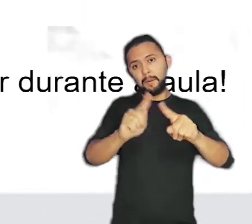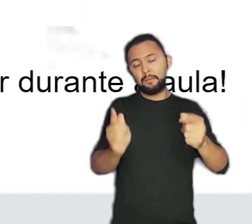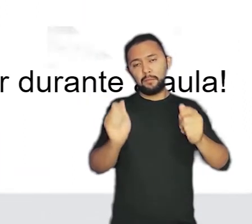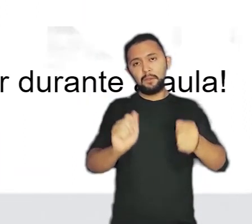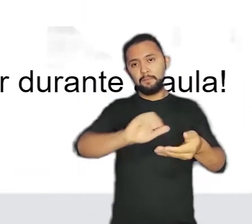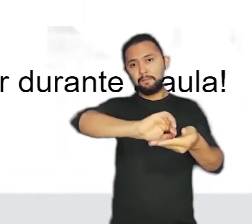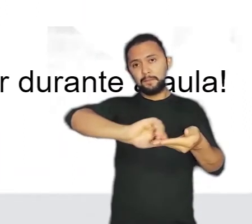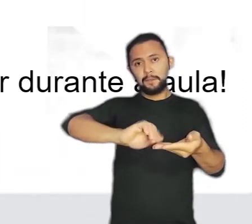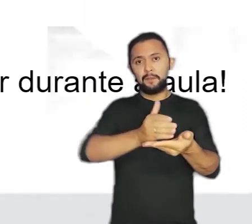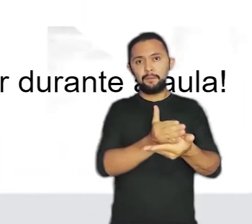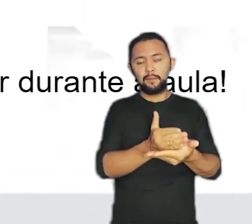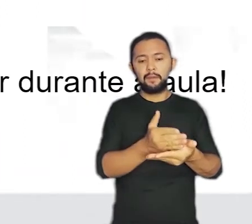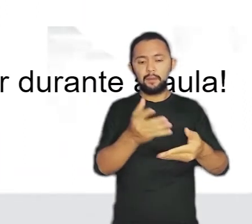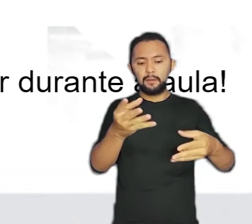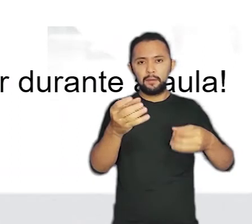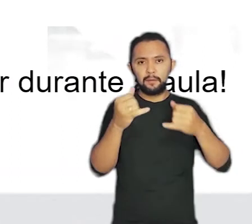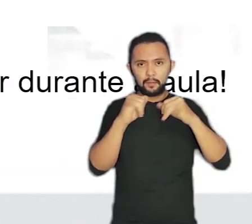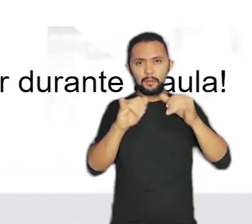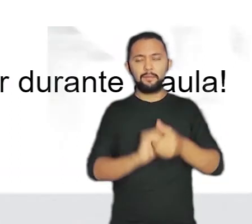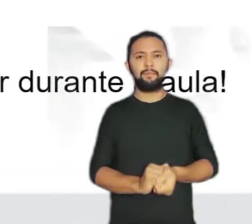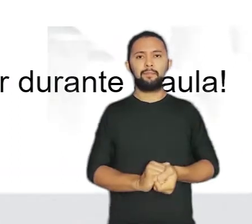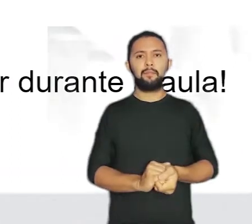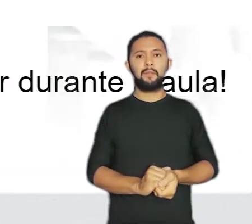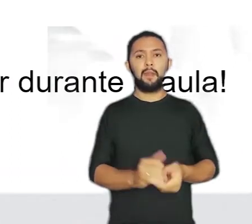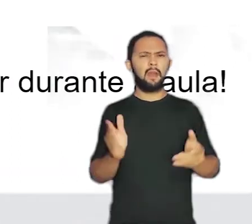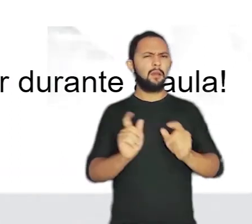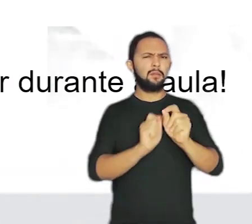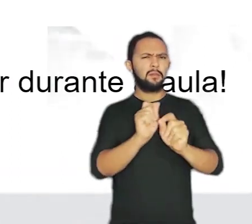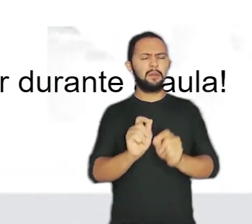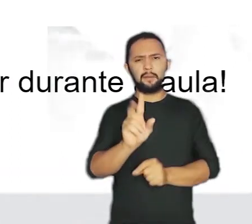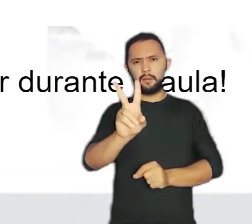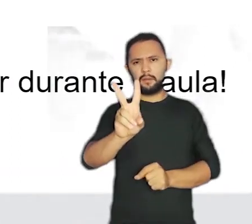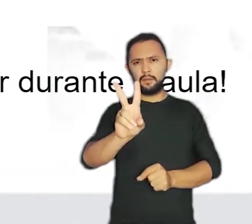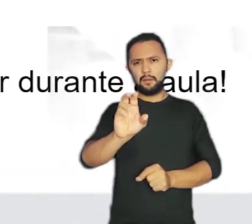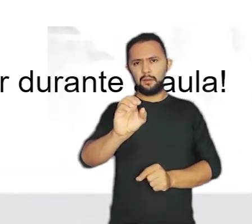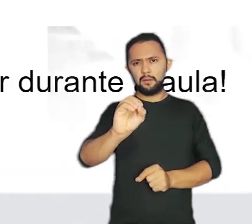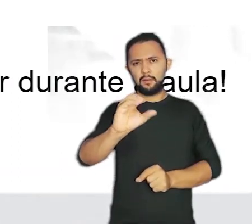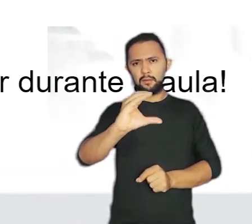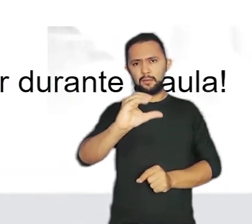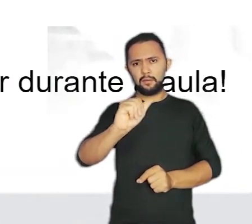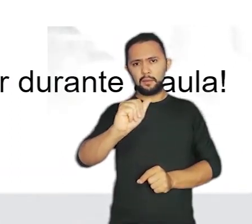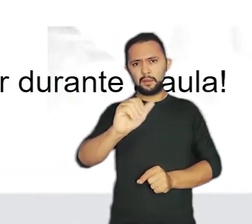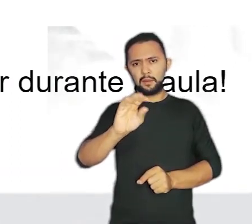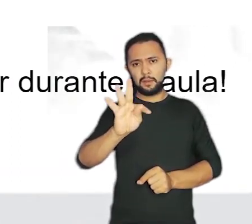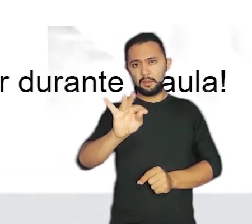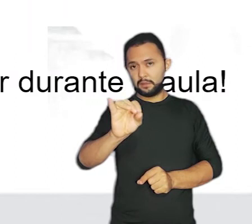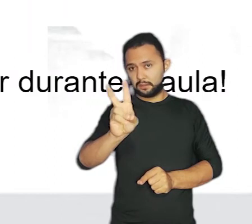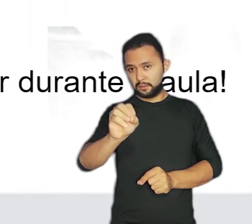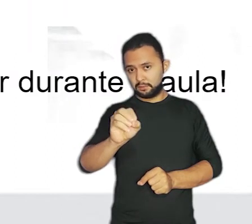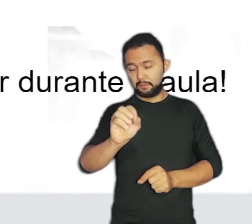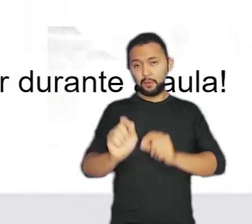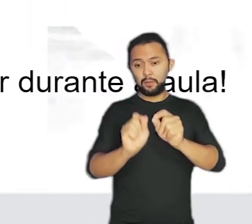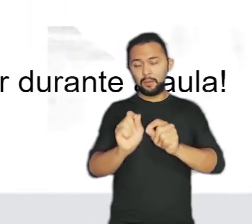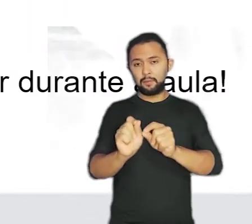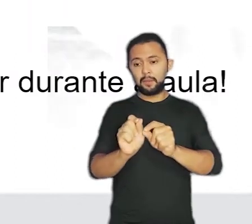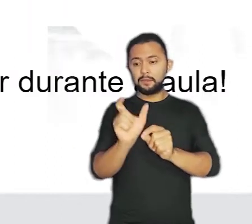mais explicações. E o que é o vocativo? Tá? O que é o vocativo? Vocativos são termos isolados